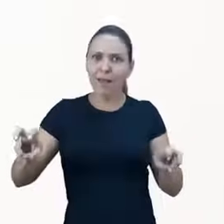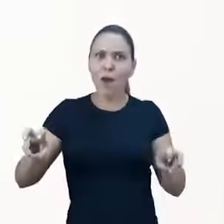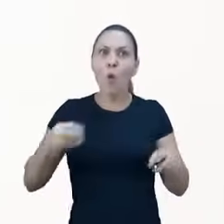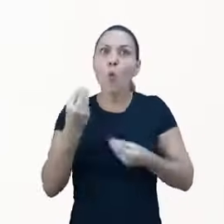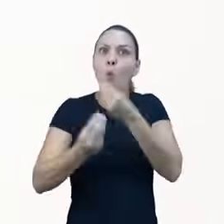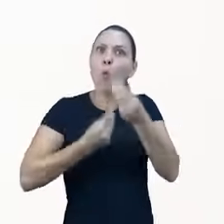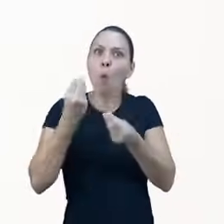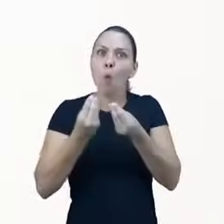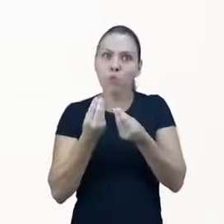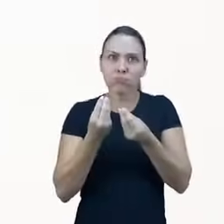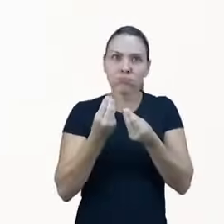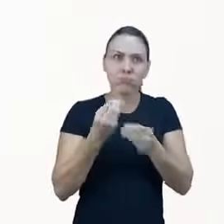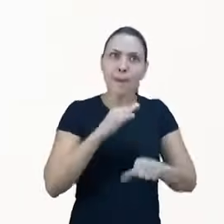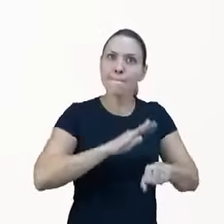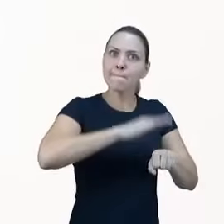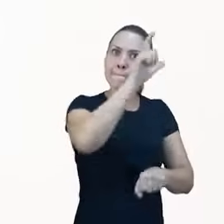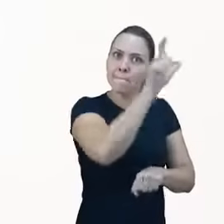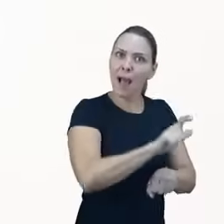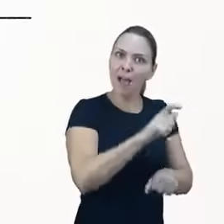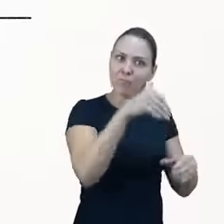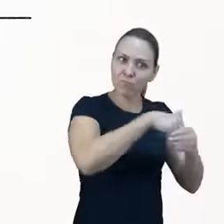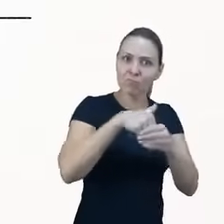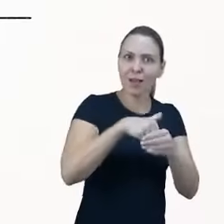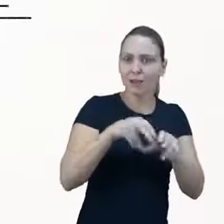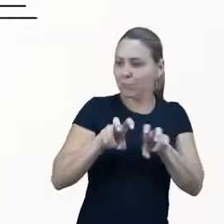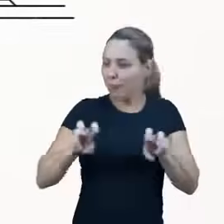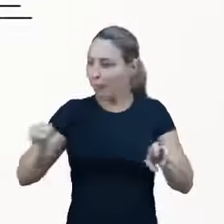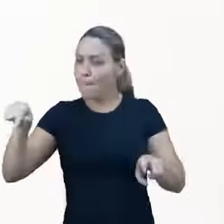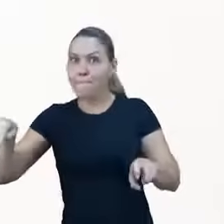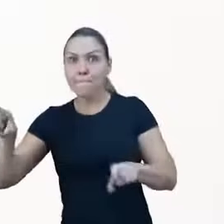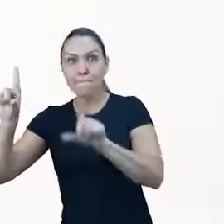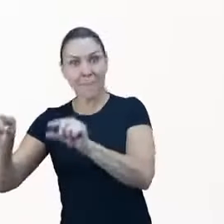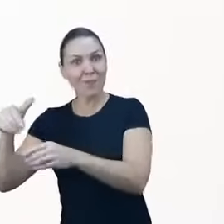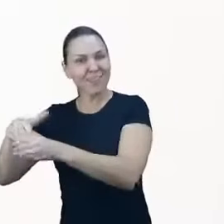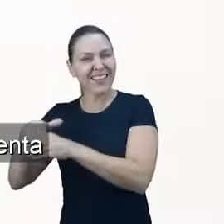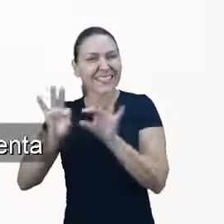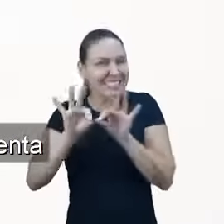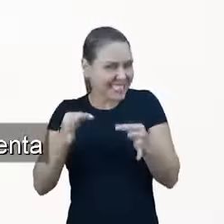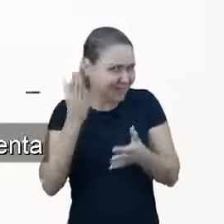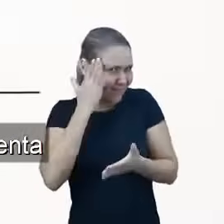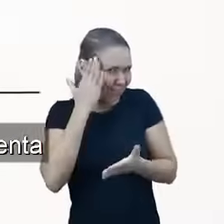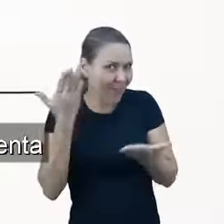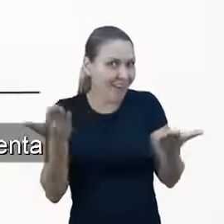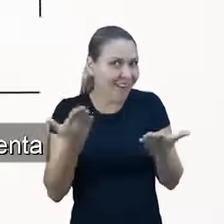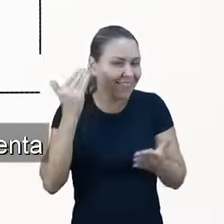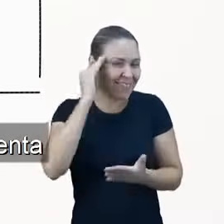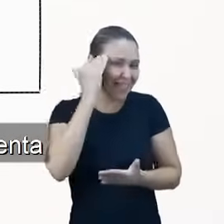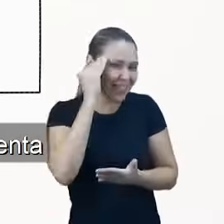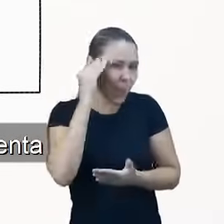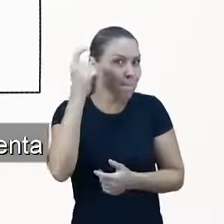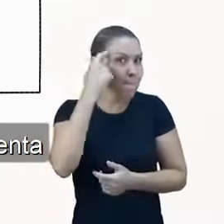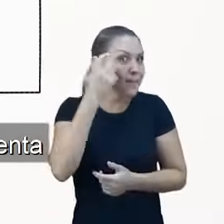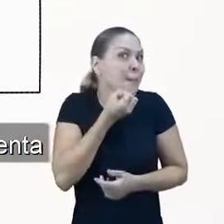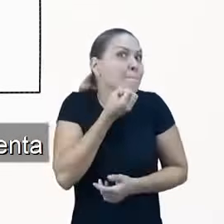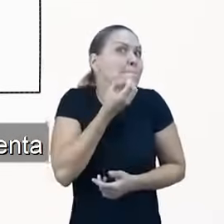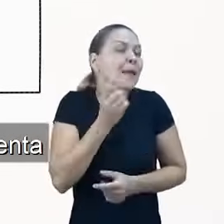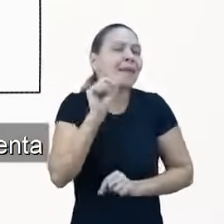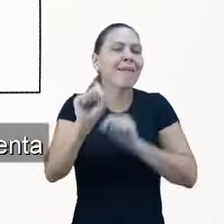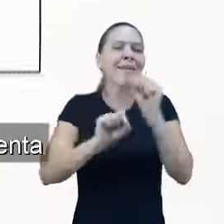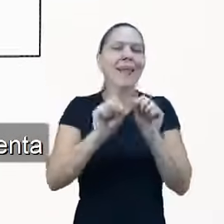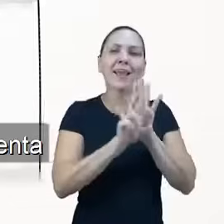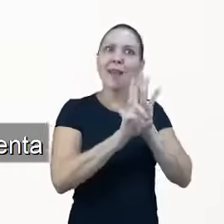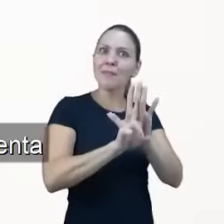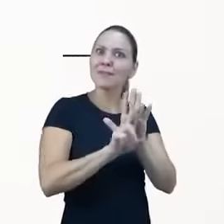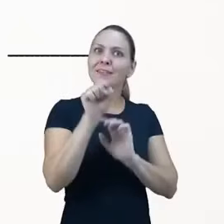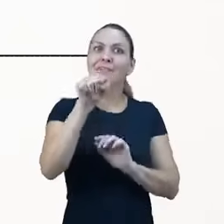mais votado para o menos votado. Simples, né? Agora que você entendeu, é só pensar bem no candidato que